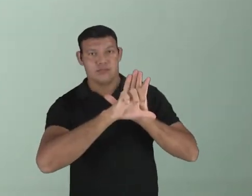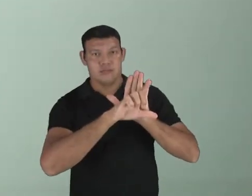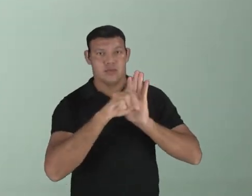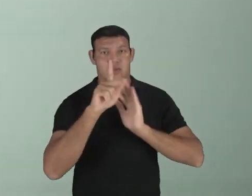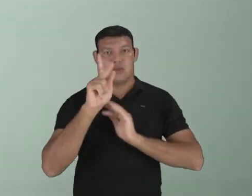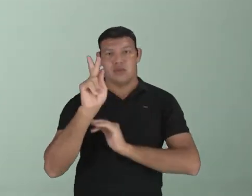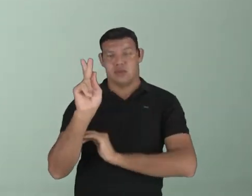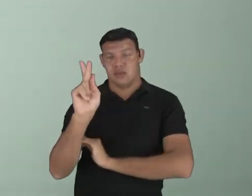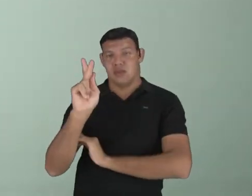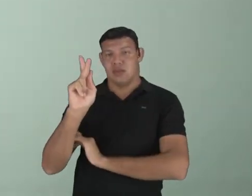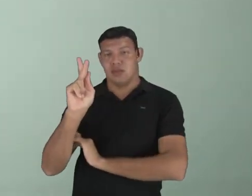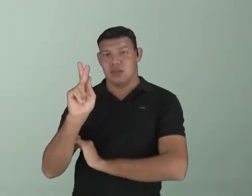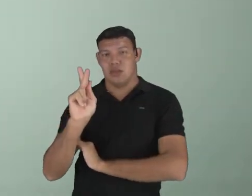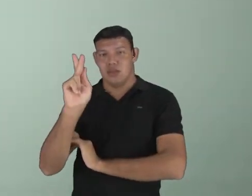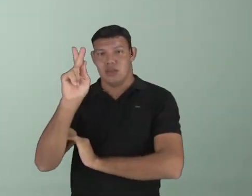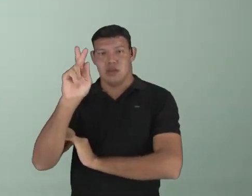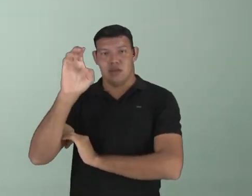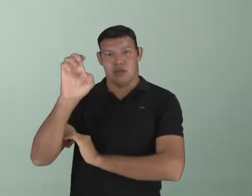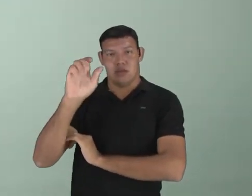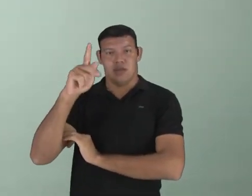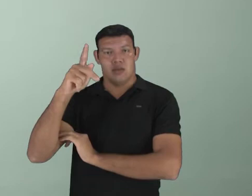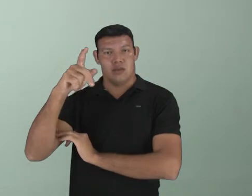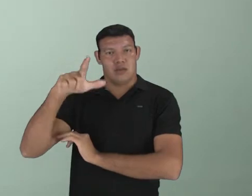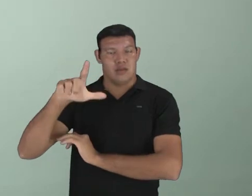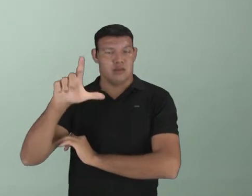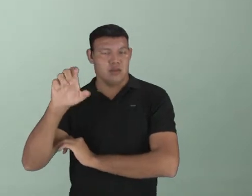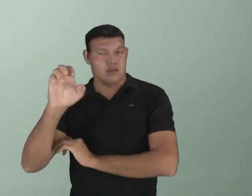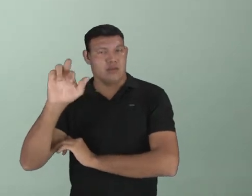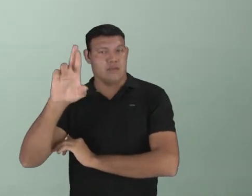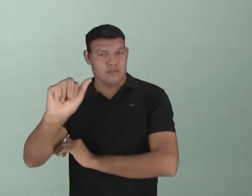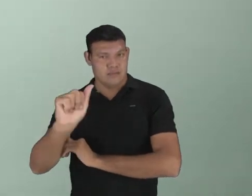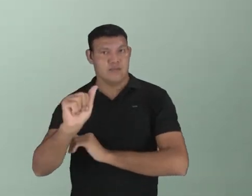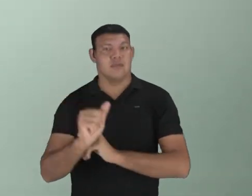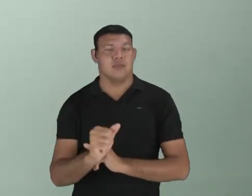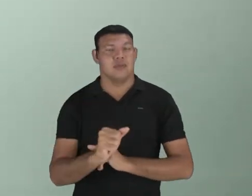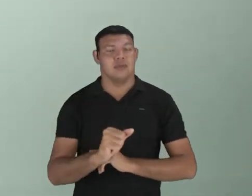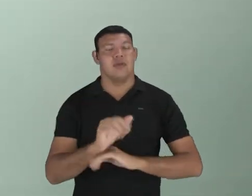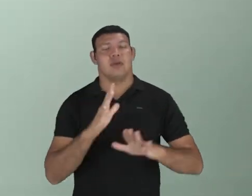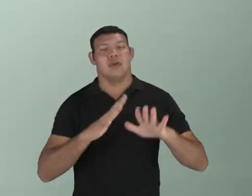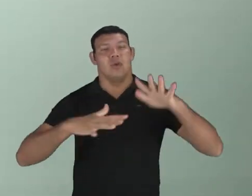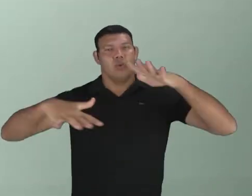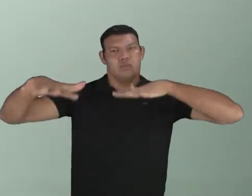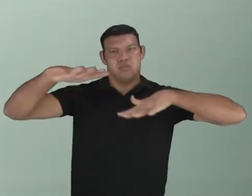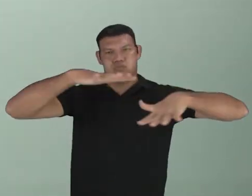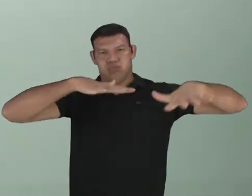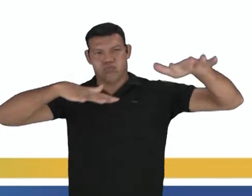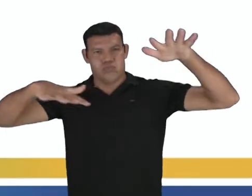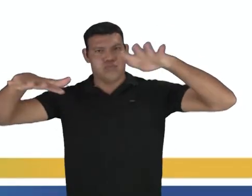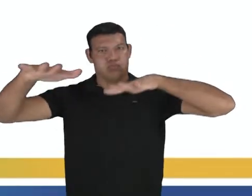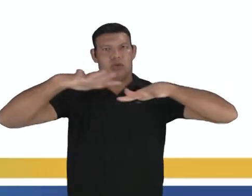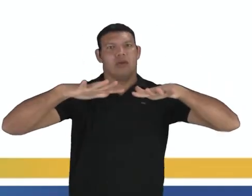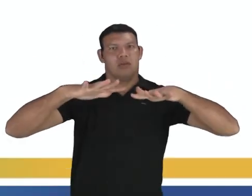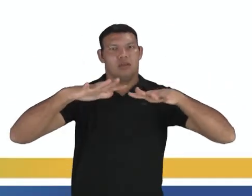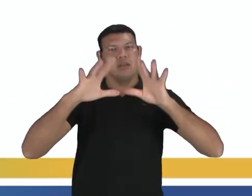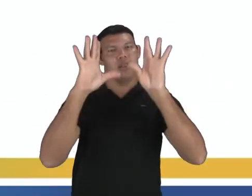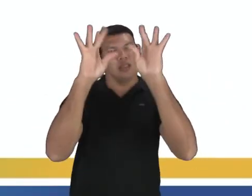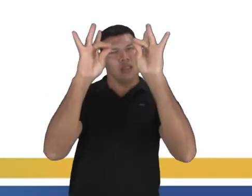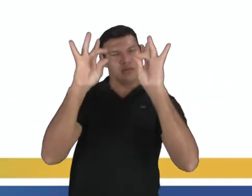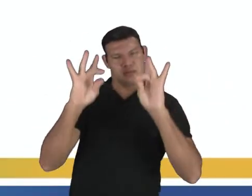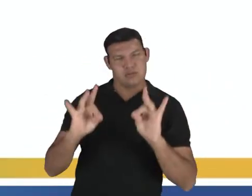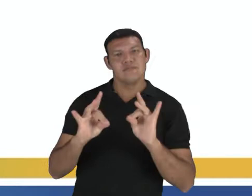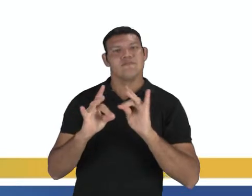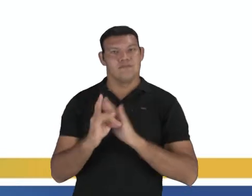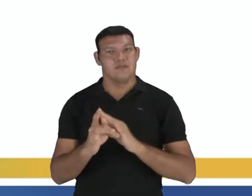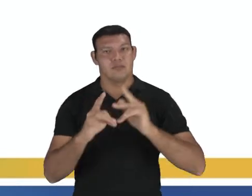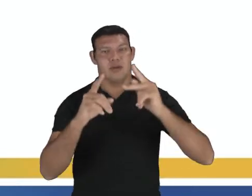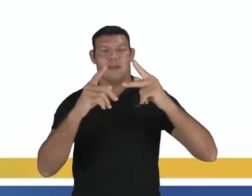para descrever, para eles antigamente dizia para descrever o universo, né? Então a gente inicia falando daquele paradigma que já foi